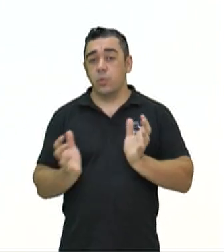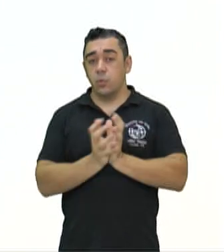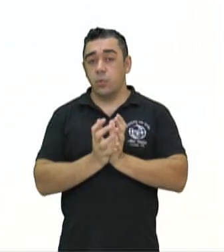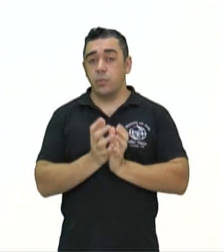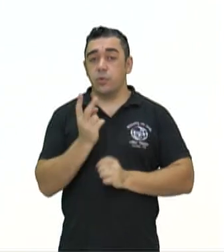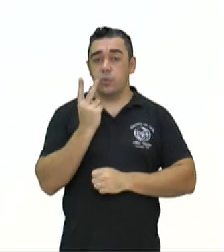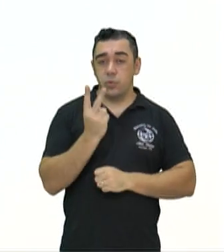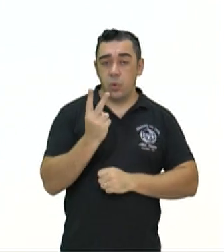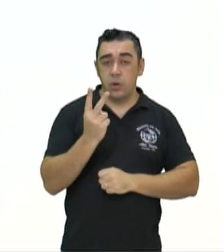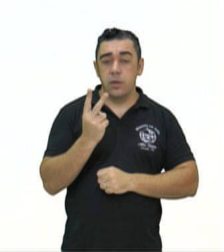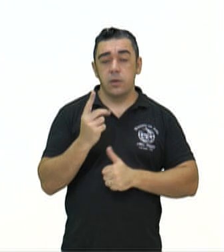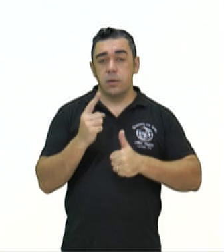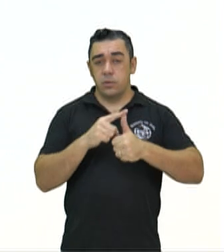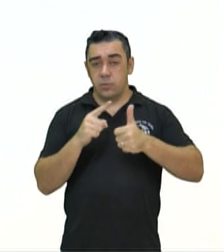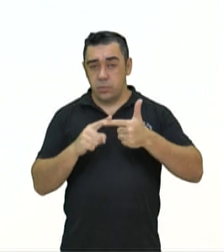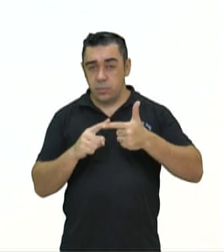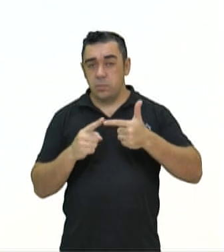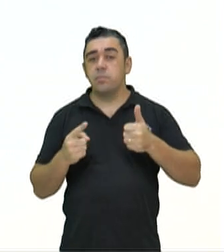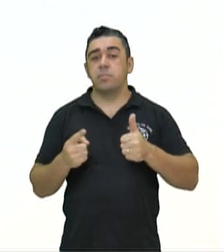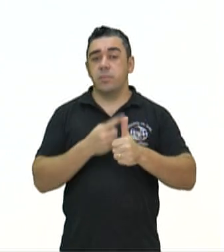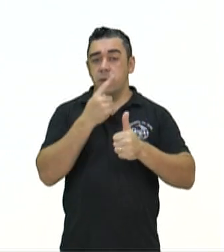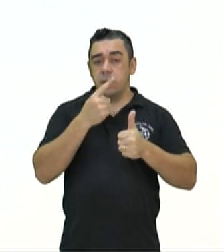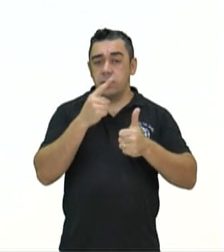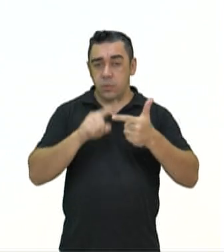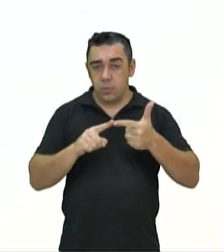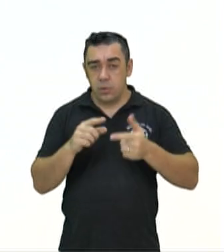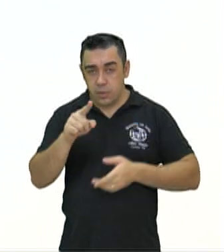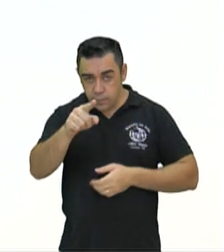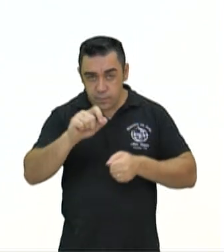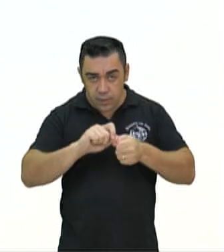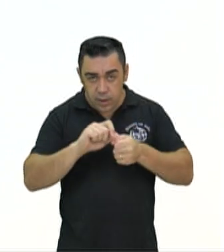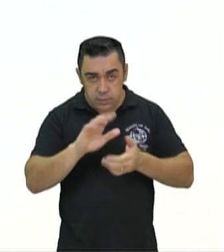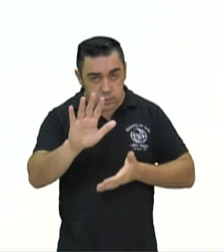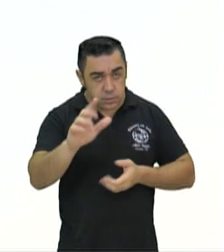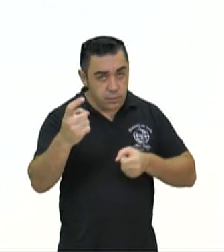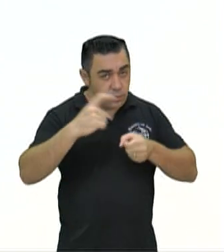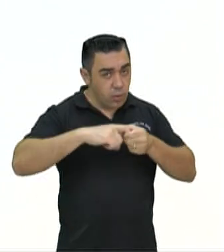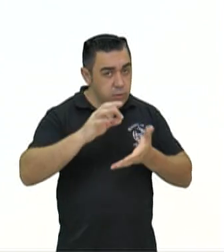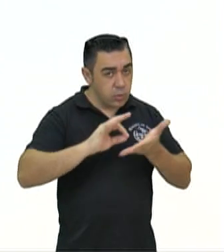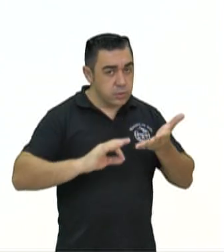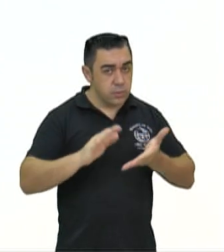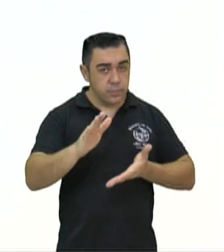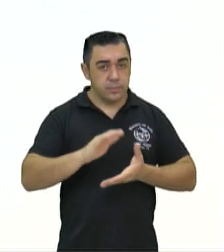das 2 primeiras colocadas? Resolvam lá que a gente já volta.